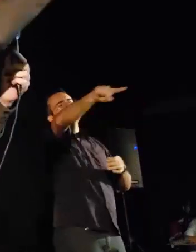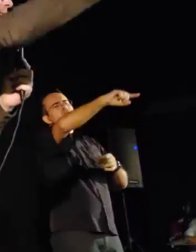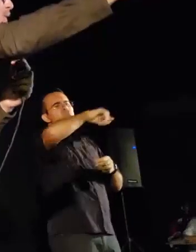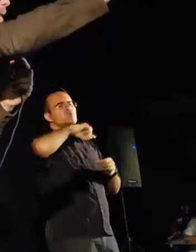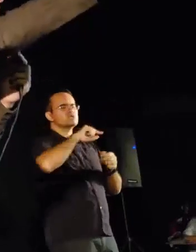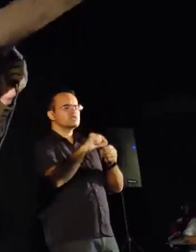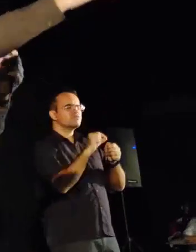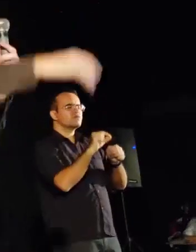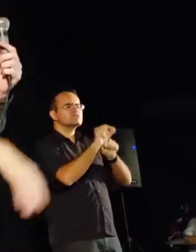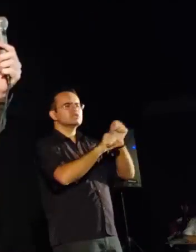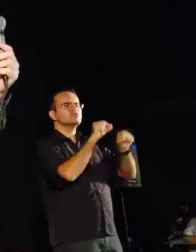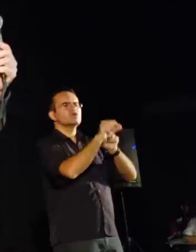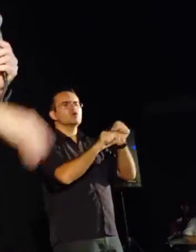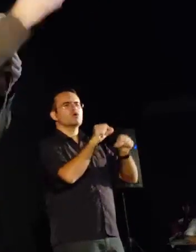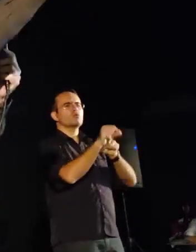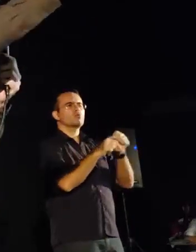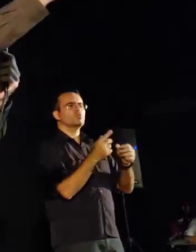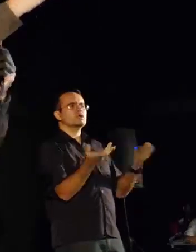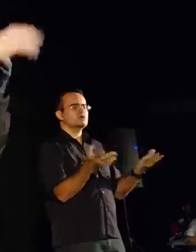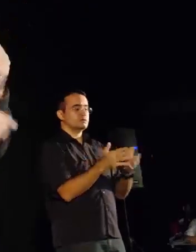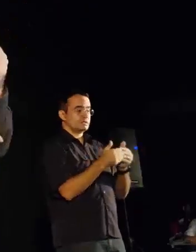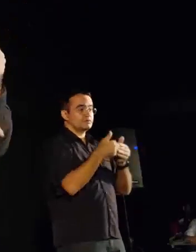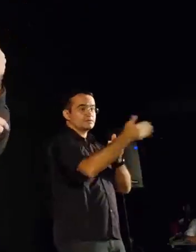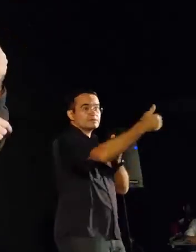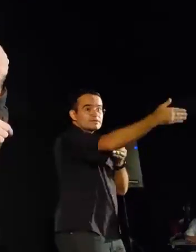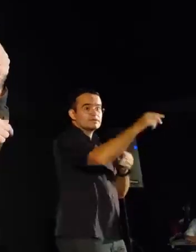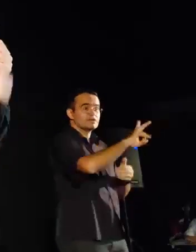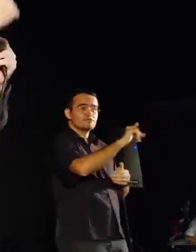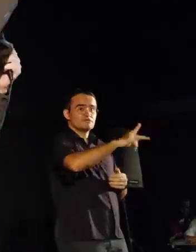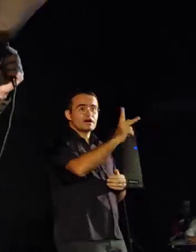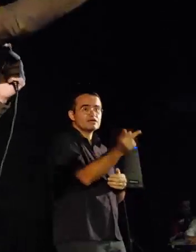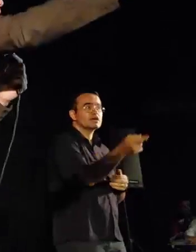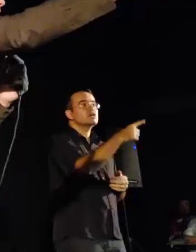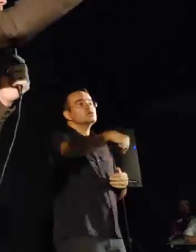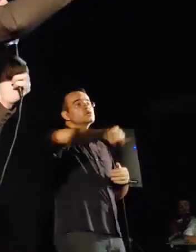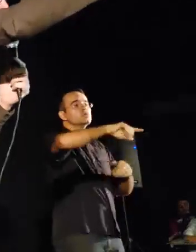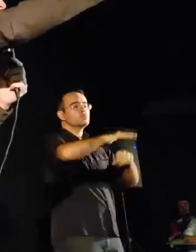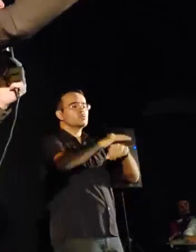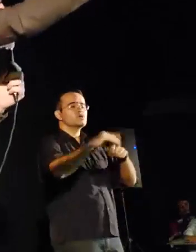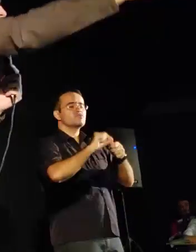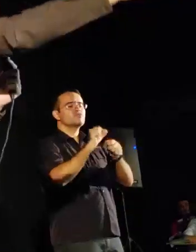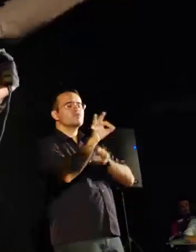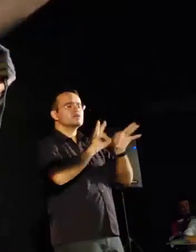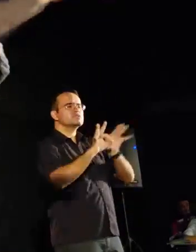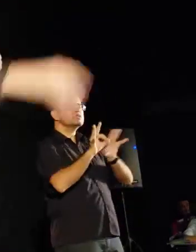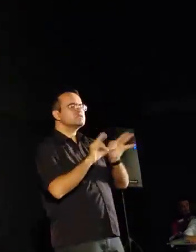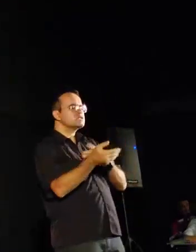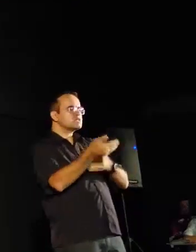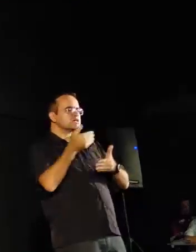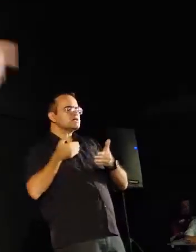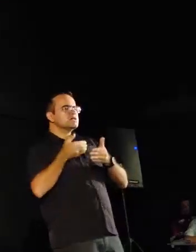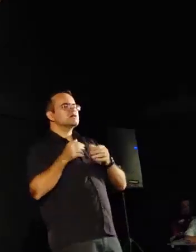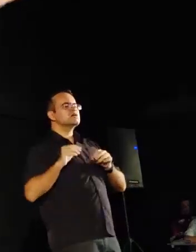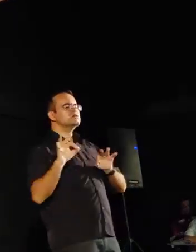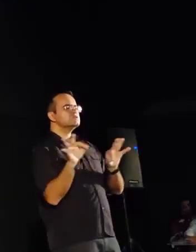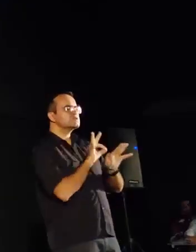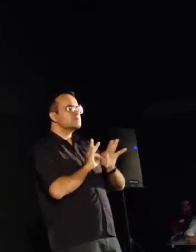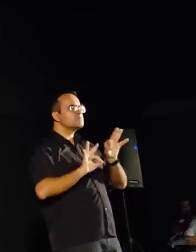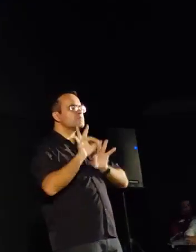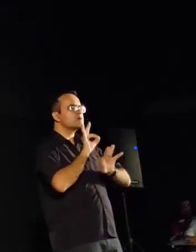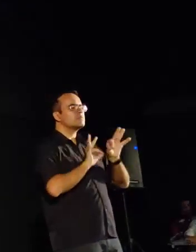para esta situação que virá? Qual é a nossa forma de se preparar para isso que